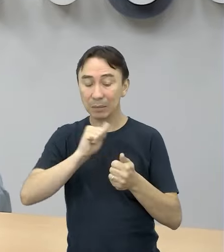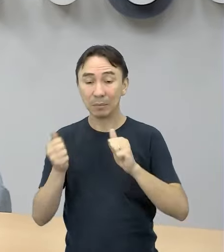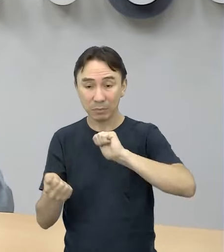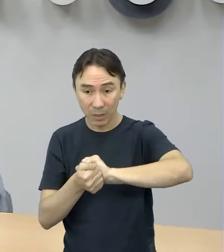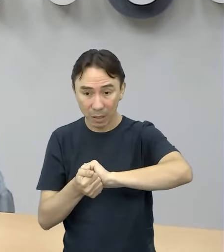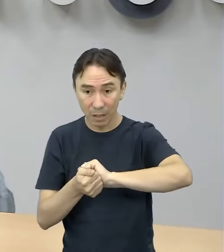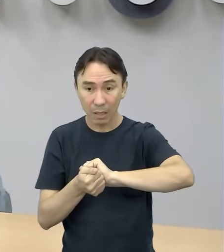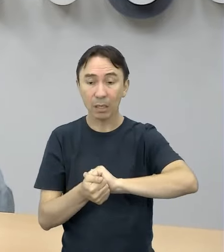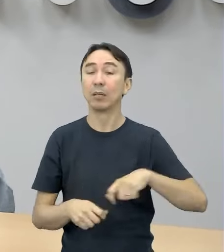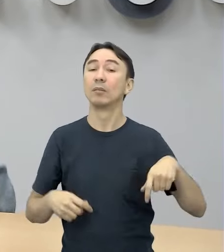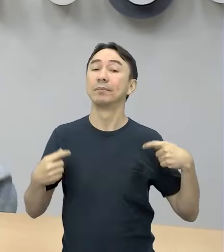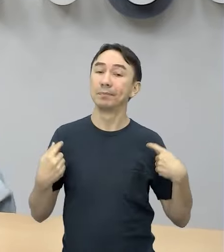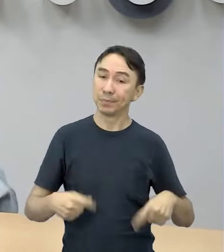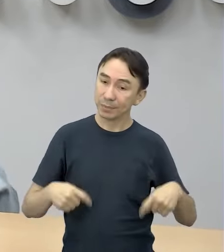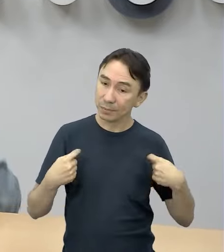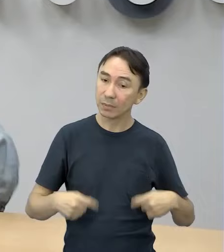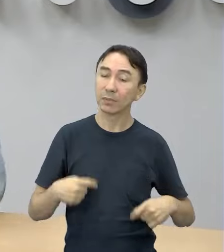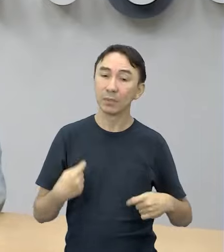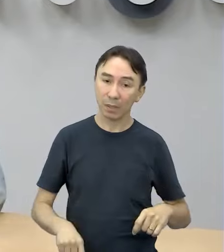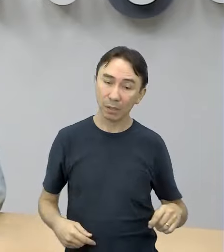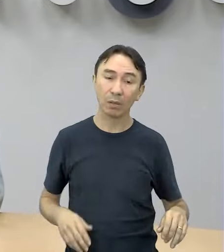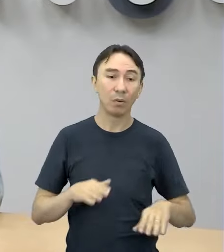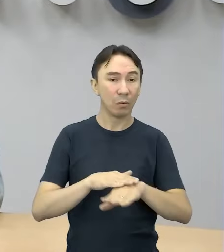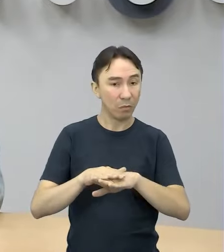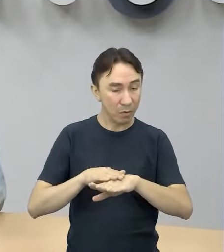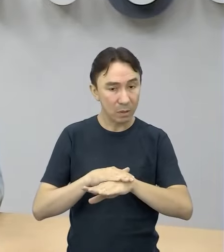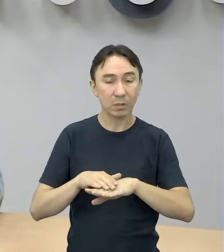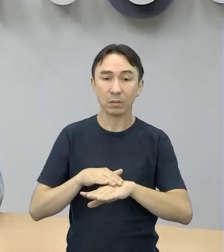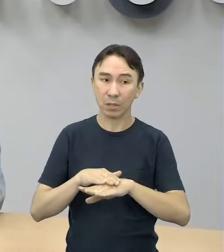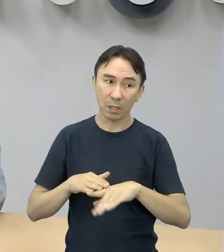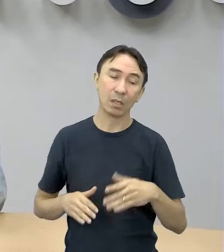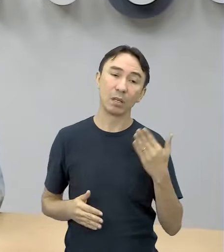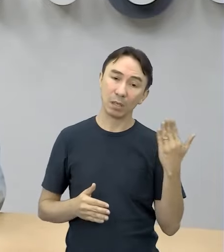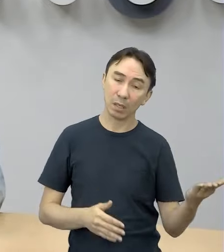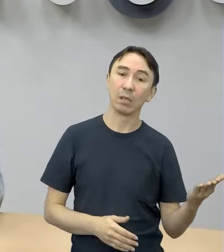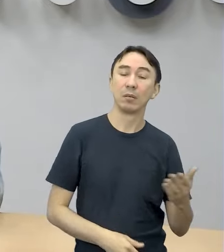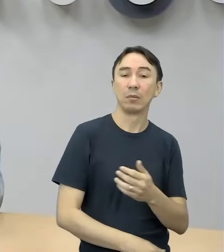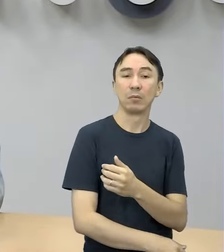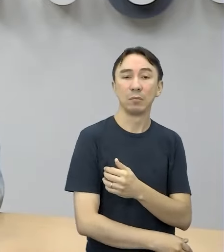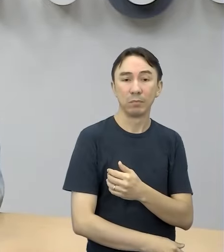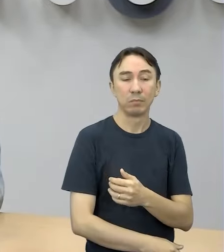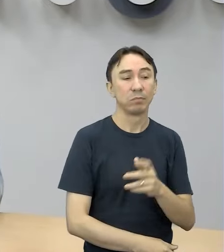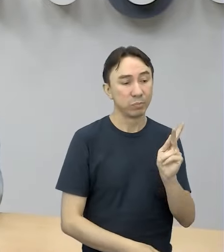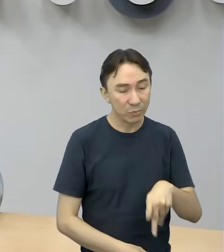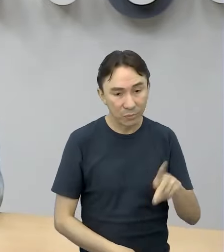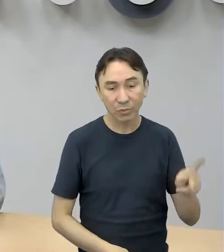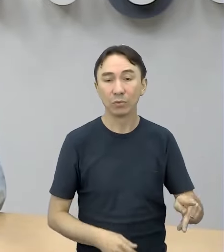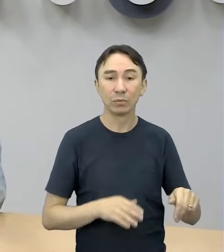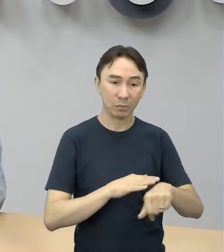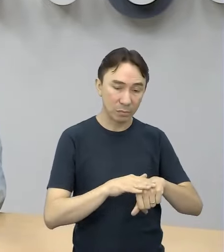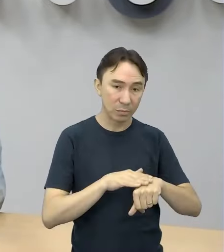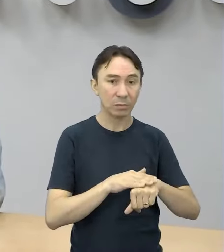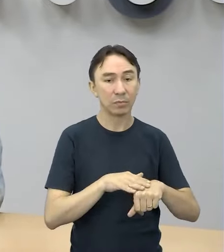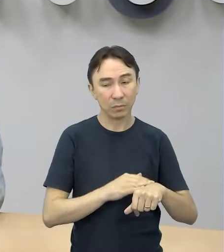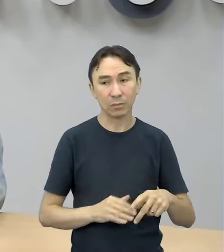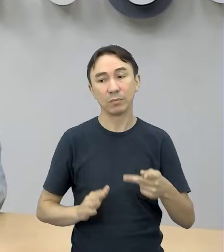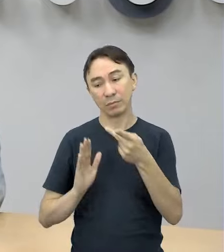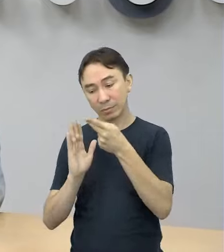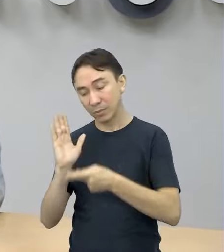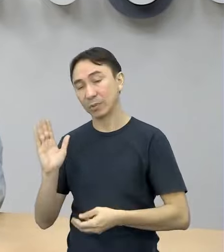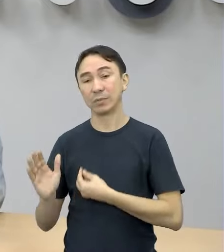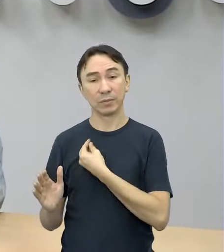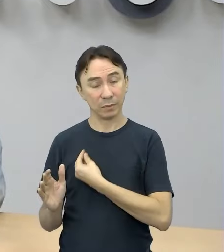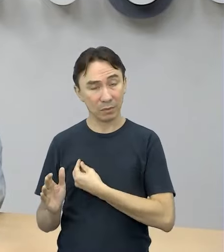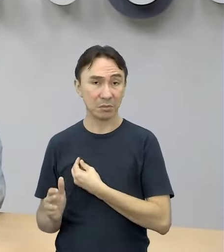elas sejam dialogadas, sejam discutidas com os professores ou professoras dos demais componentes curriculares, né? Então, projeto de vida é um